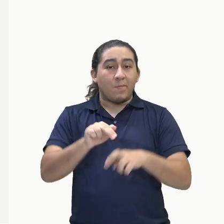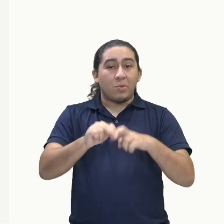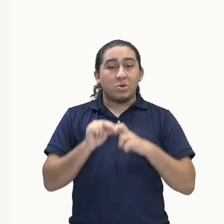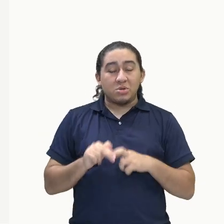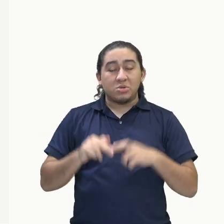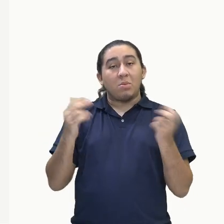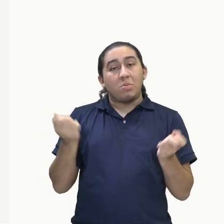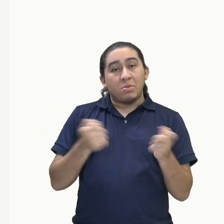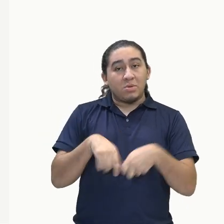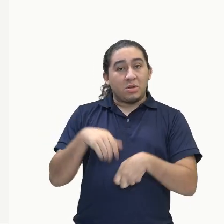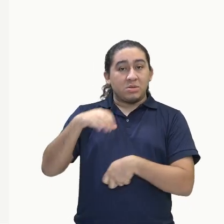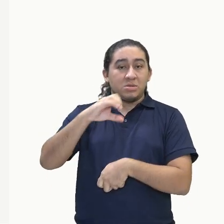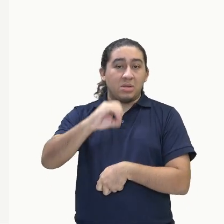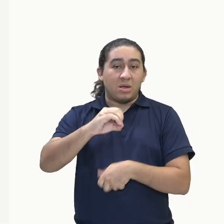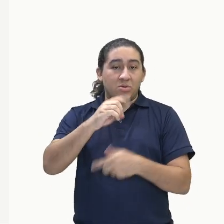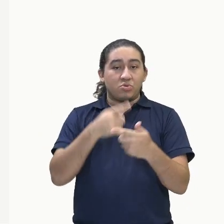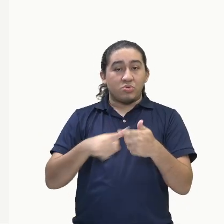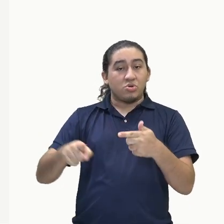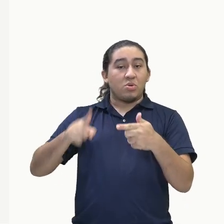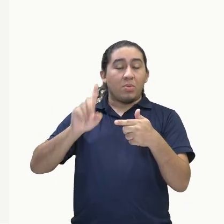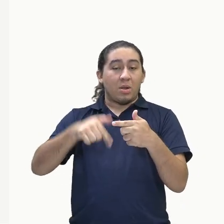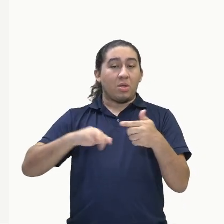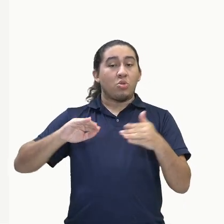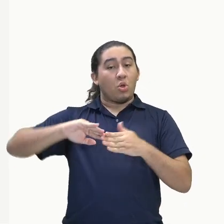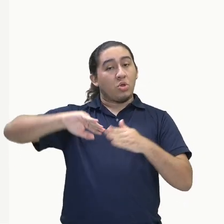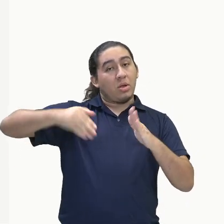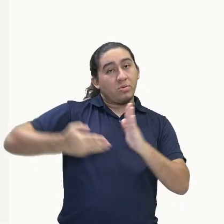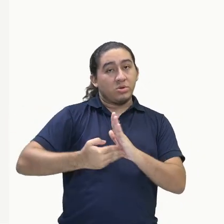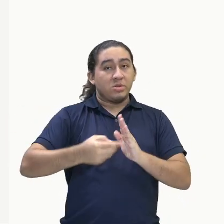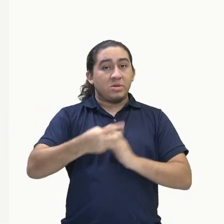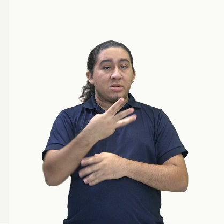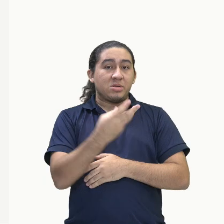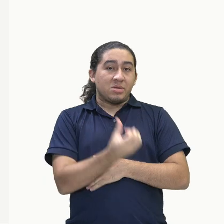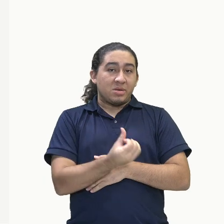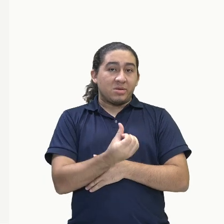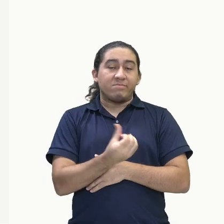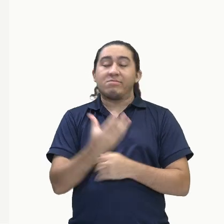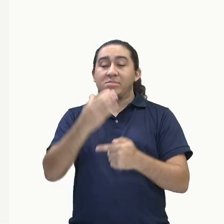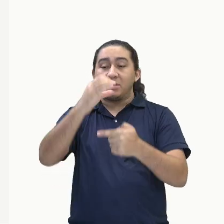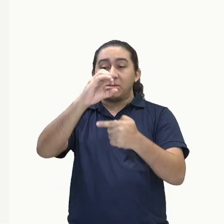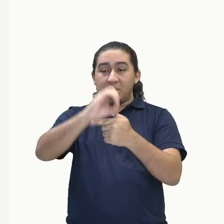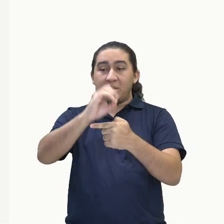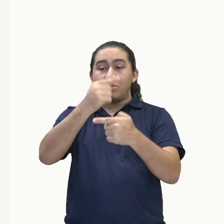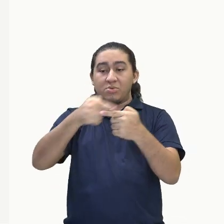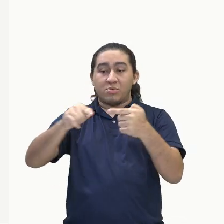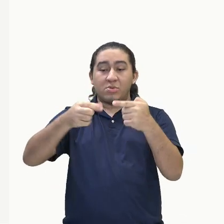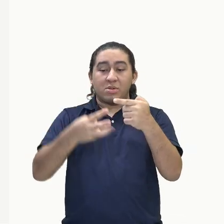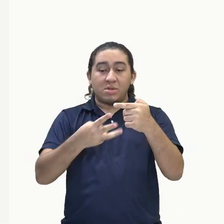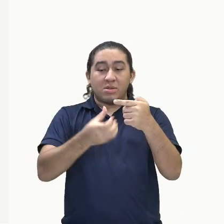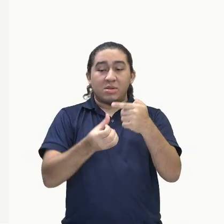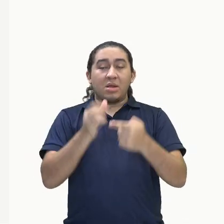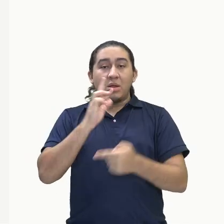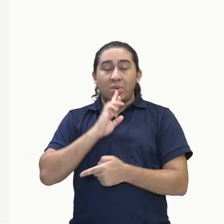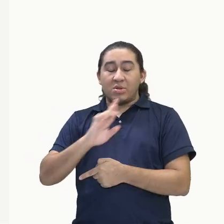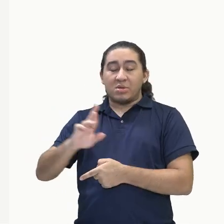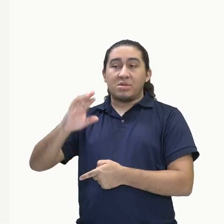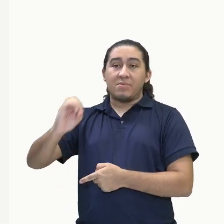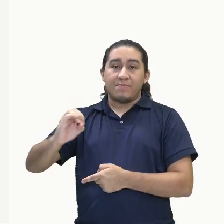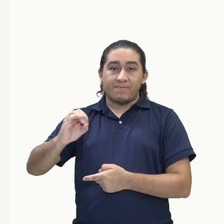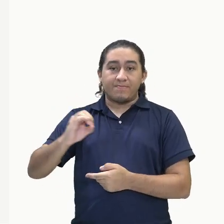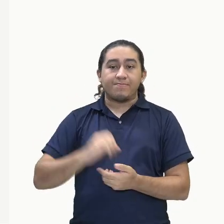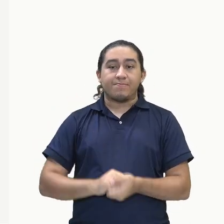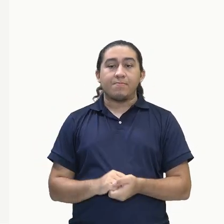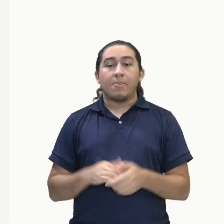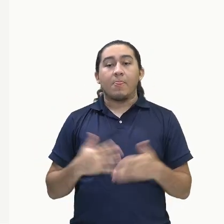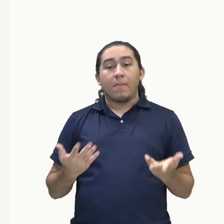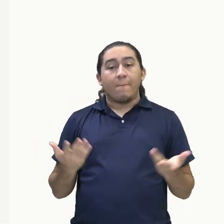ser 0 dividido pelo total de 36. E 0 dividido por 36 é 0. Então, a